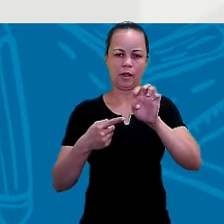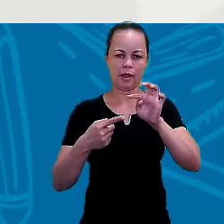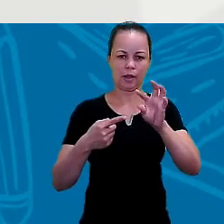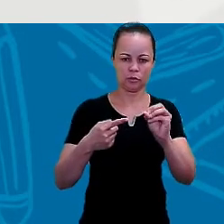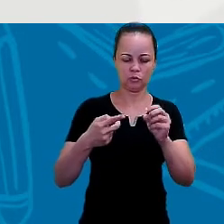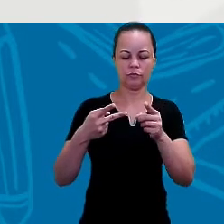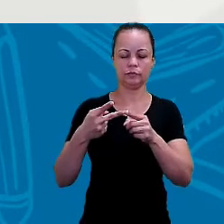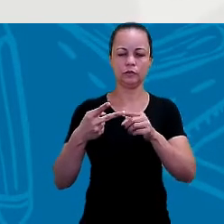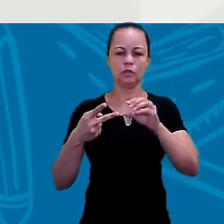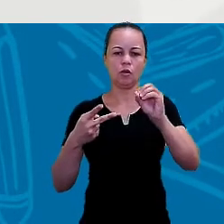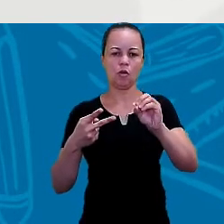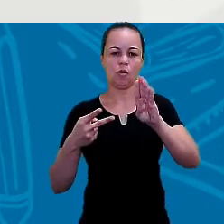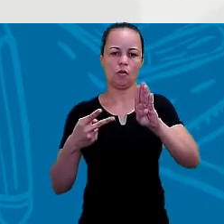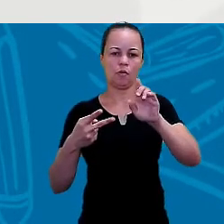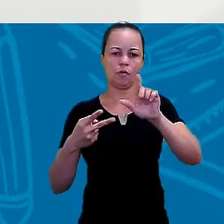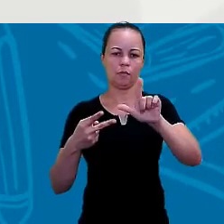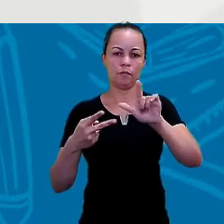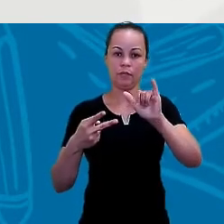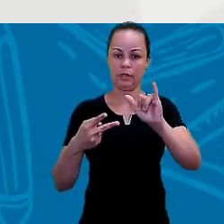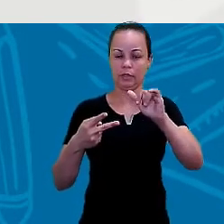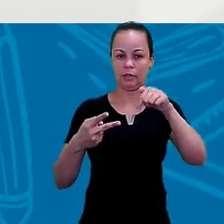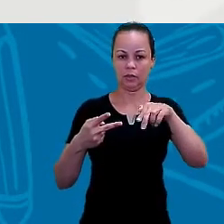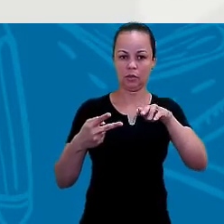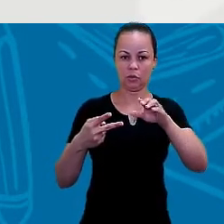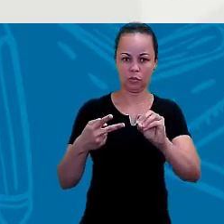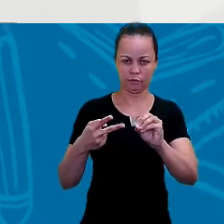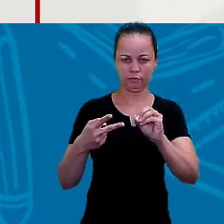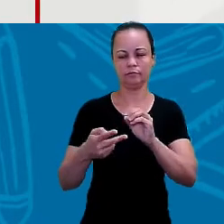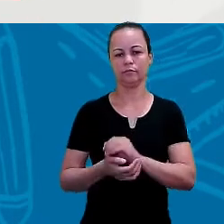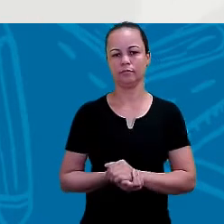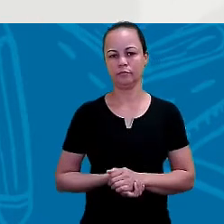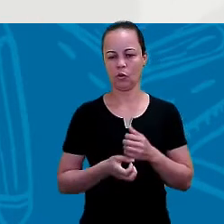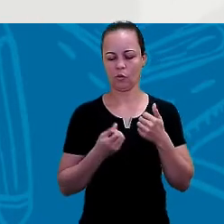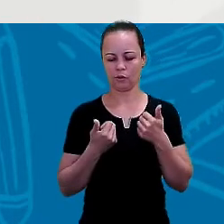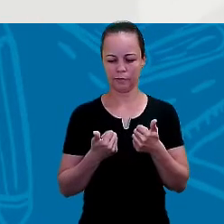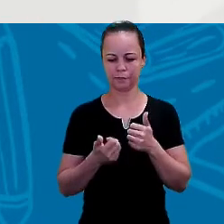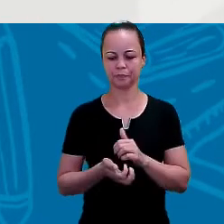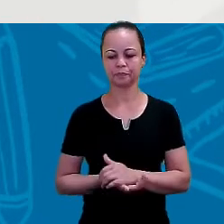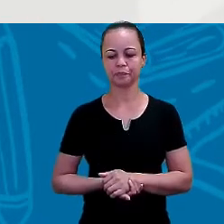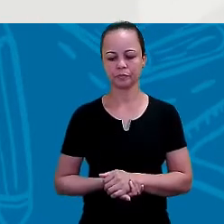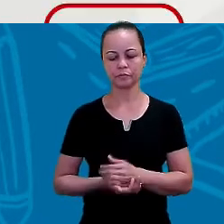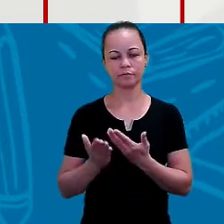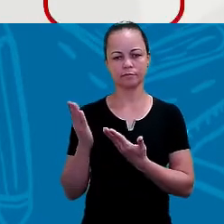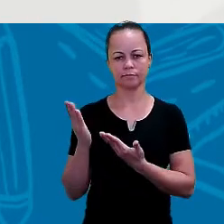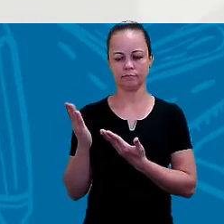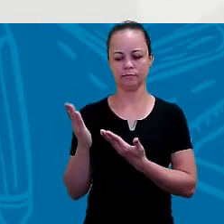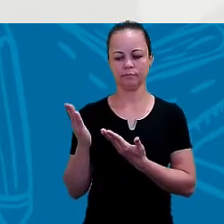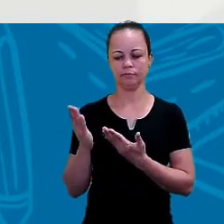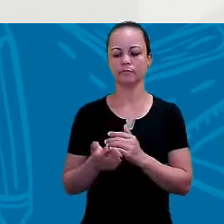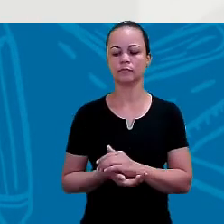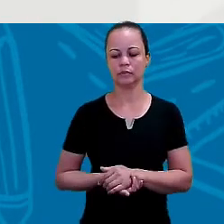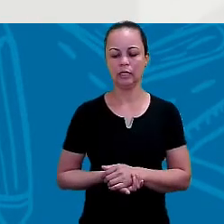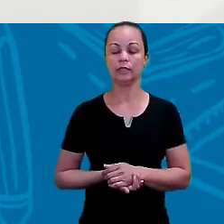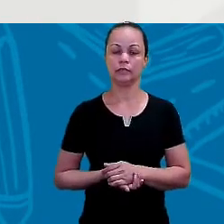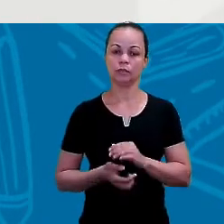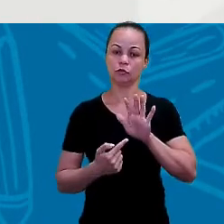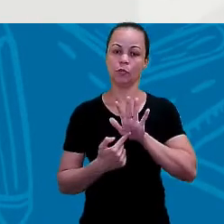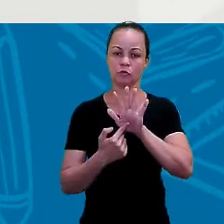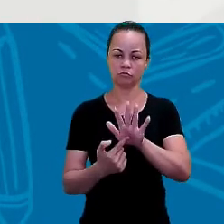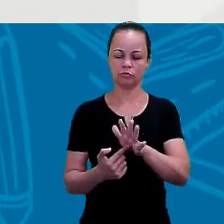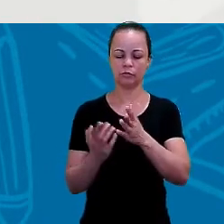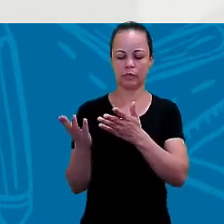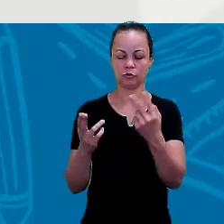oblíquo. Ok? Até aí tudo bem? Então, seguimos. Olha aqui, ó. Temos aqui os destaques para